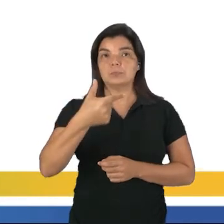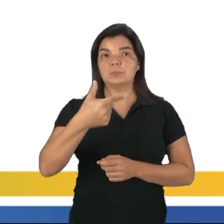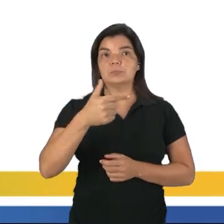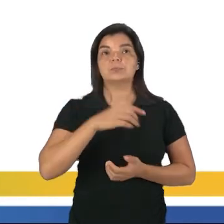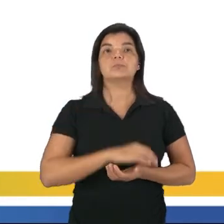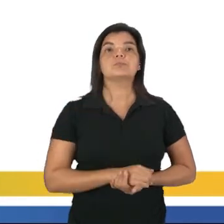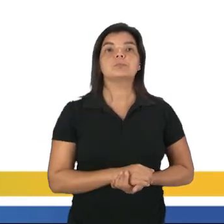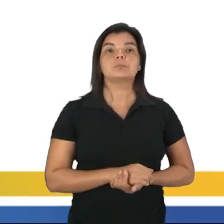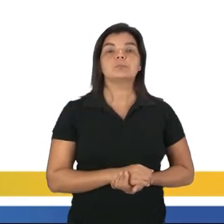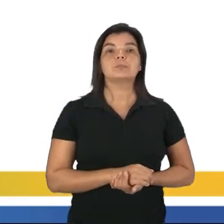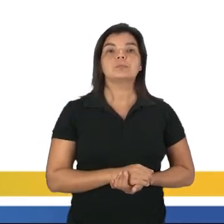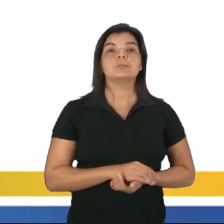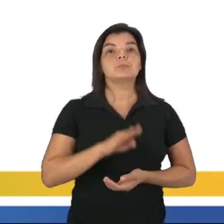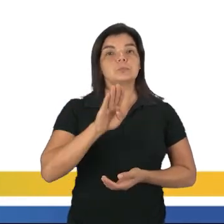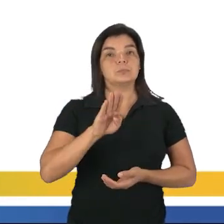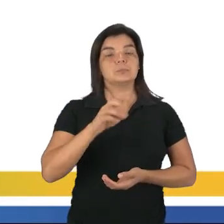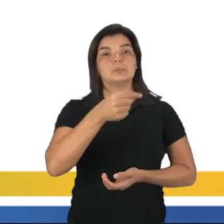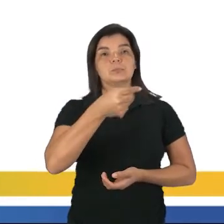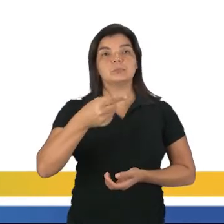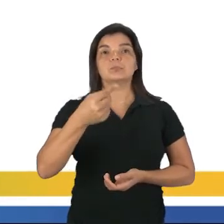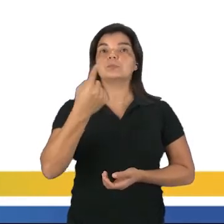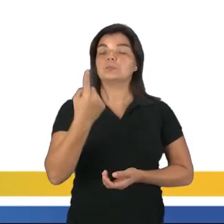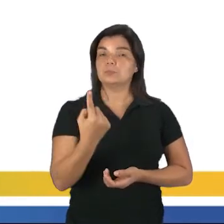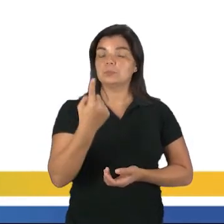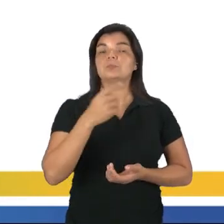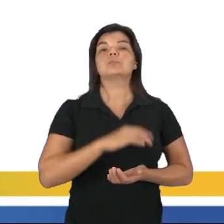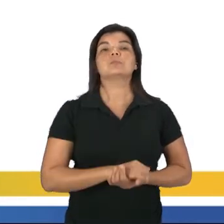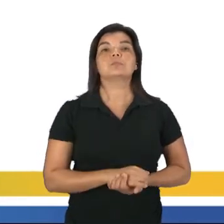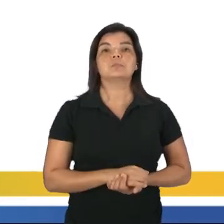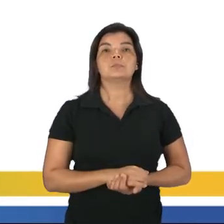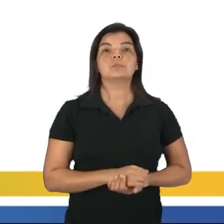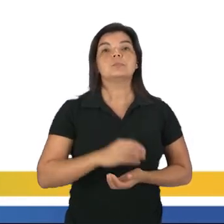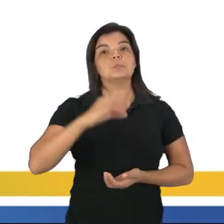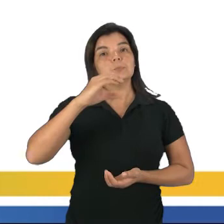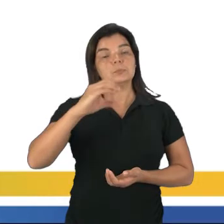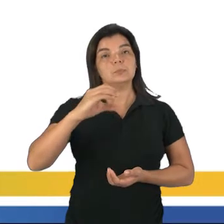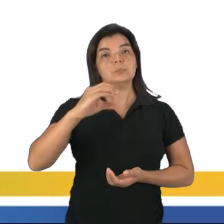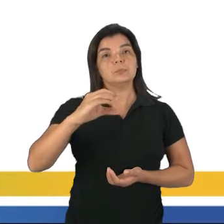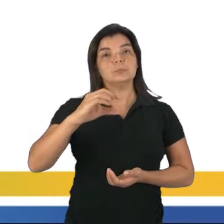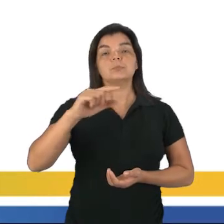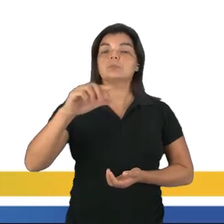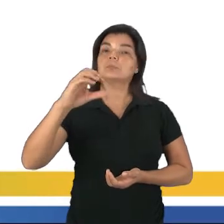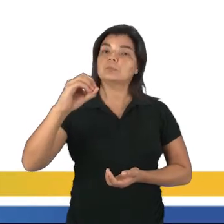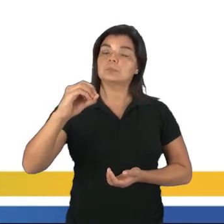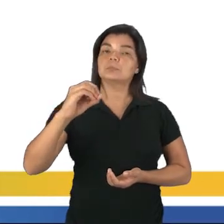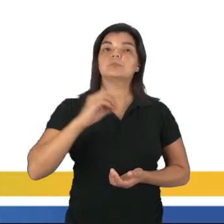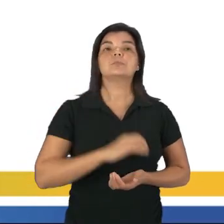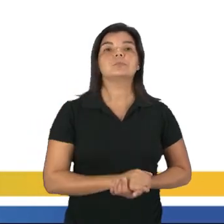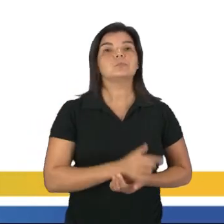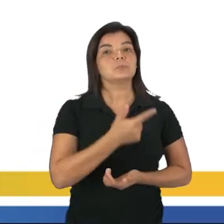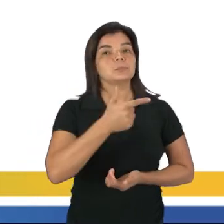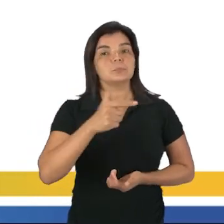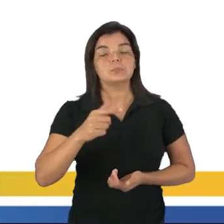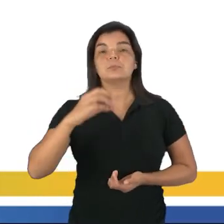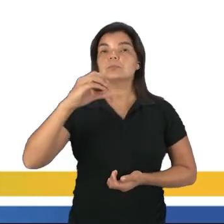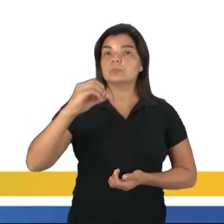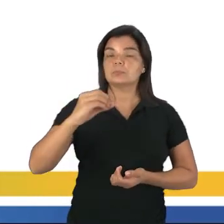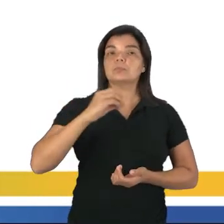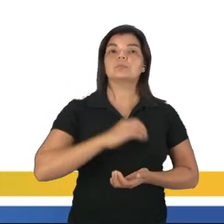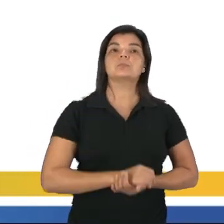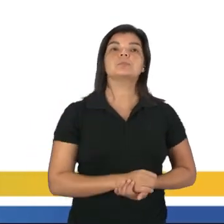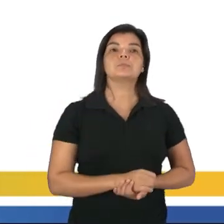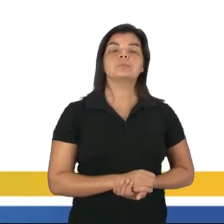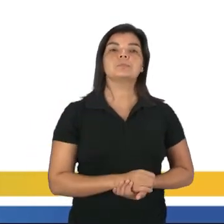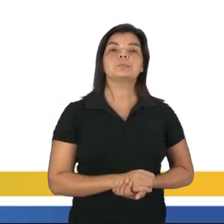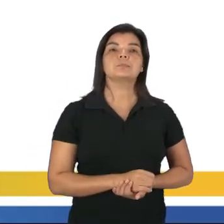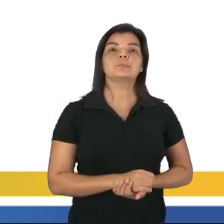como sendo a. O b, ele vai ser menos 1, porque eu tenho ali menos o x. E o c vai ser 0. Não tenho c, mas então ele está